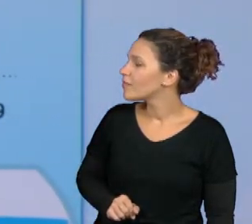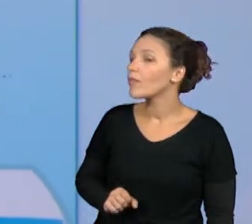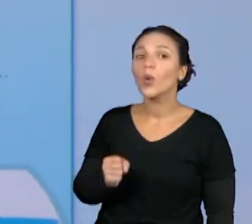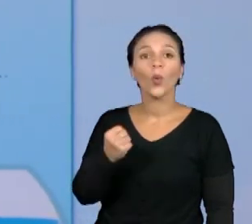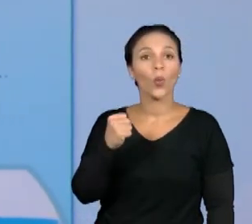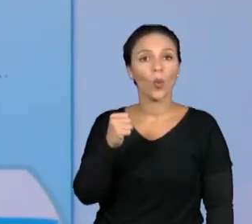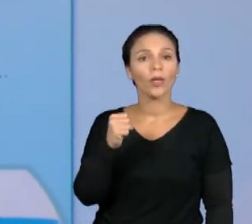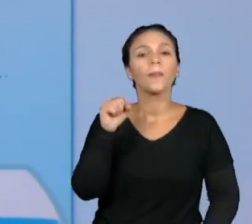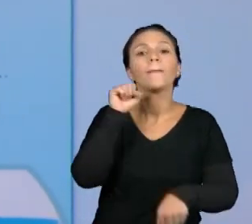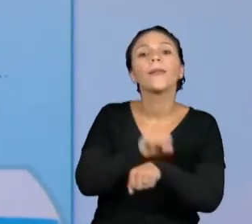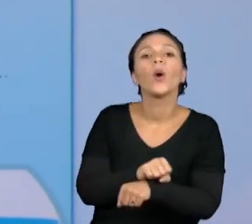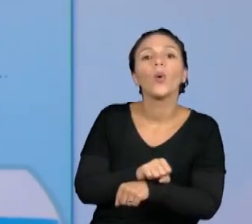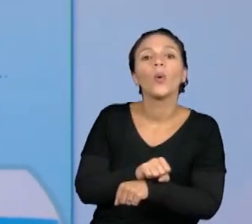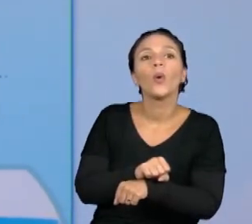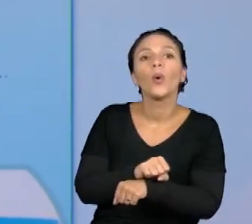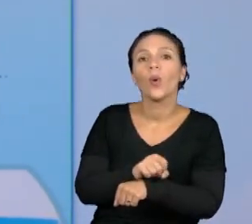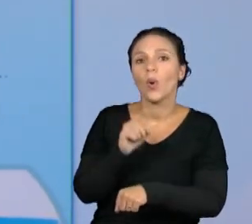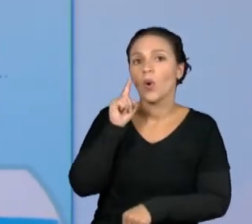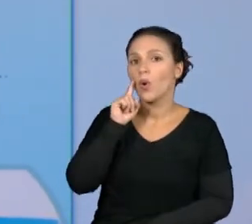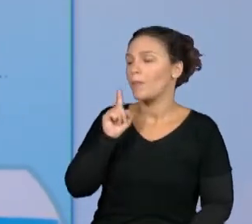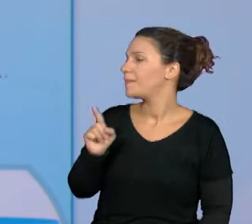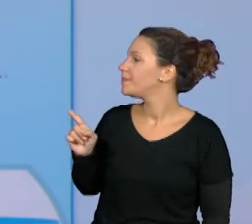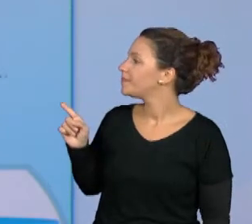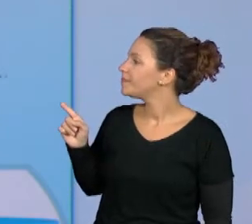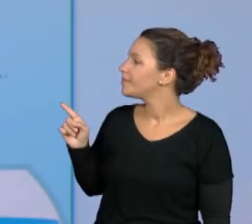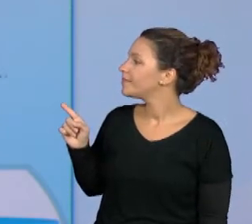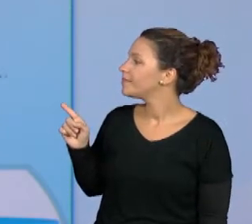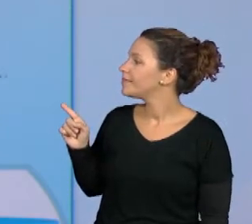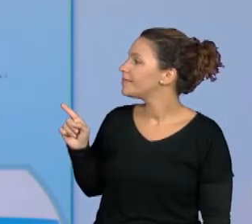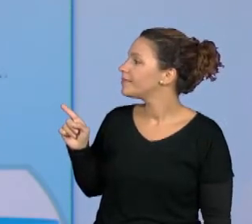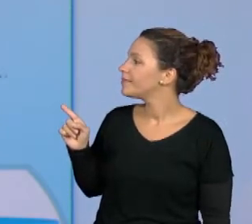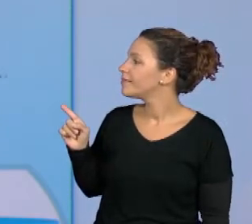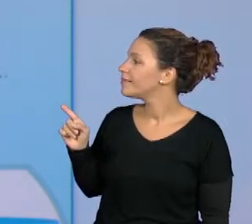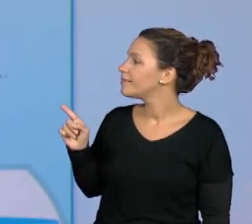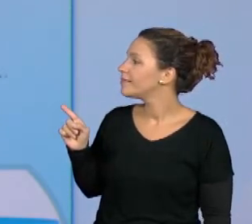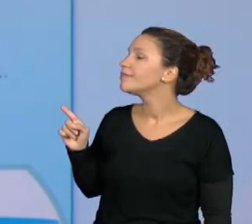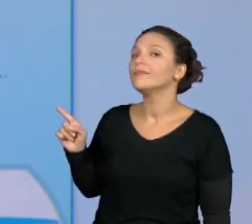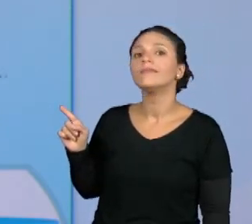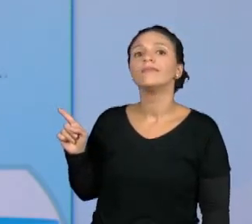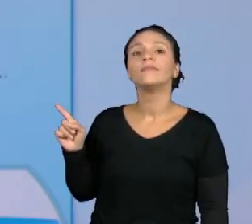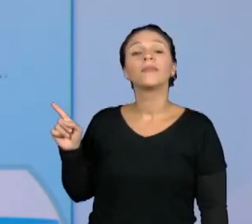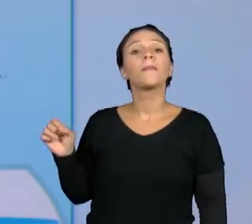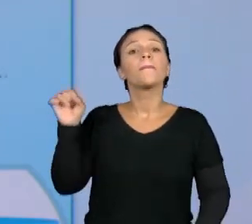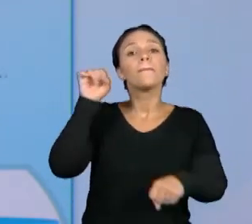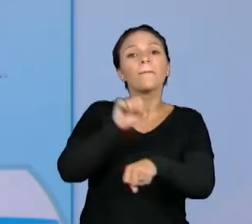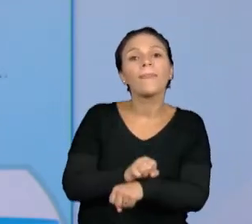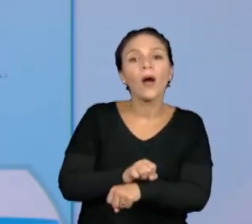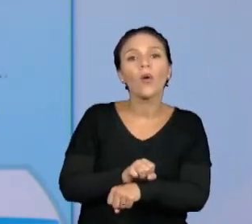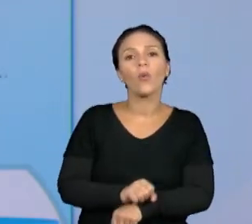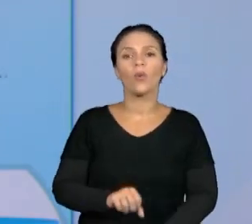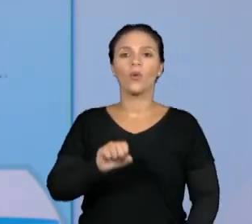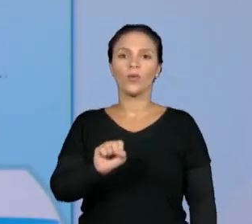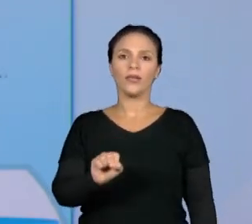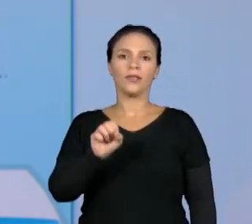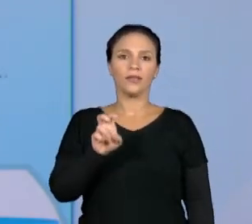7, 8. Então, eu somei mais 8. Eu obtive o resultado